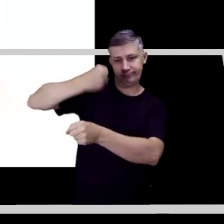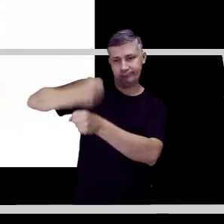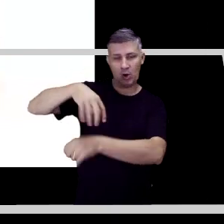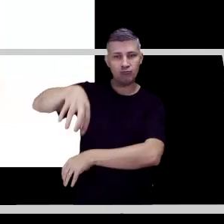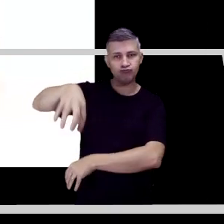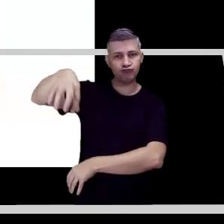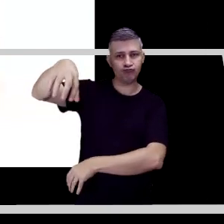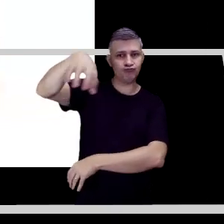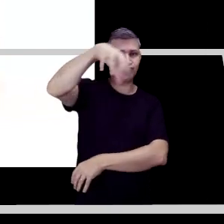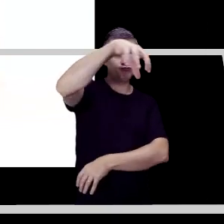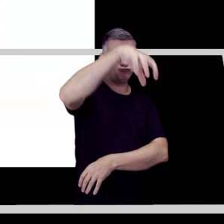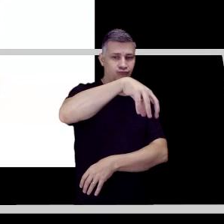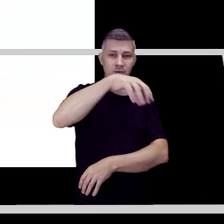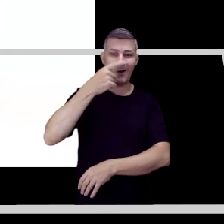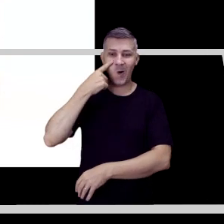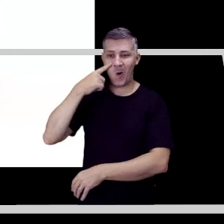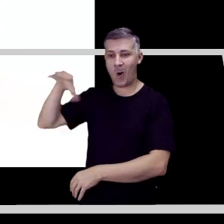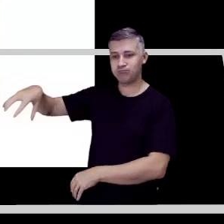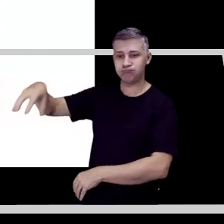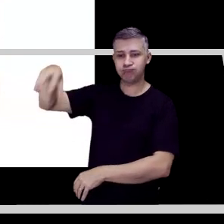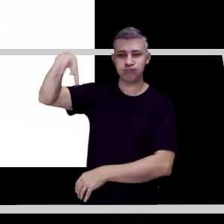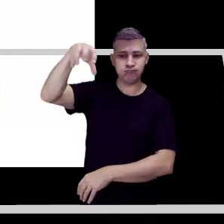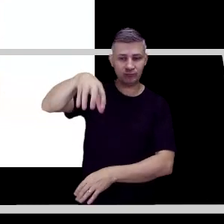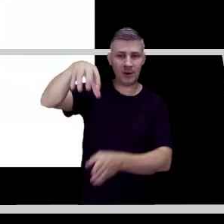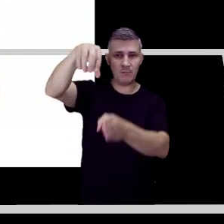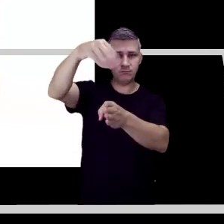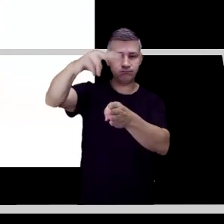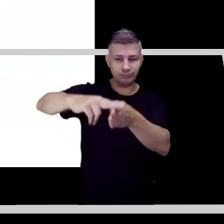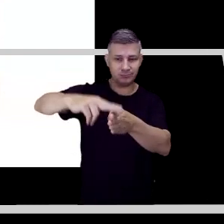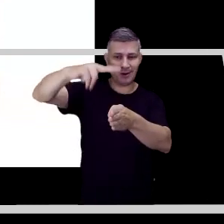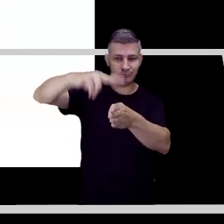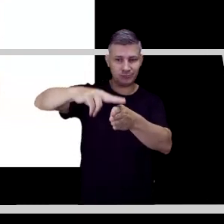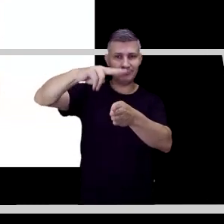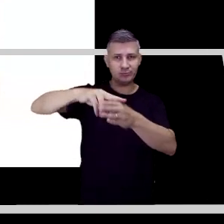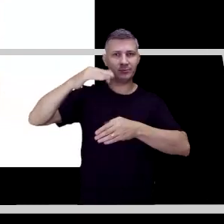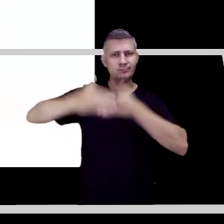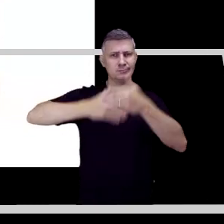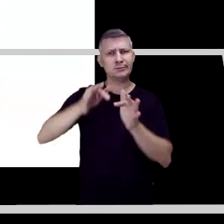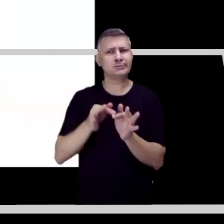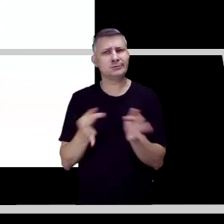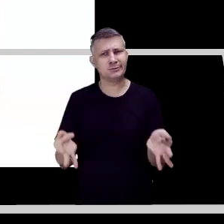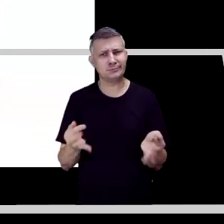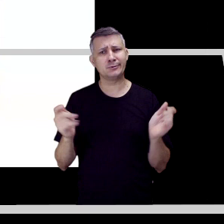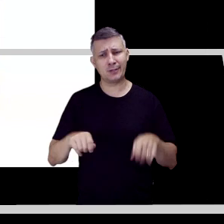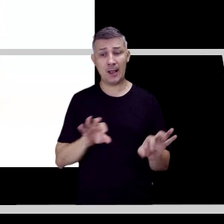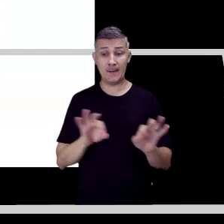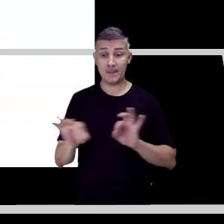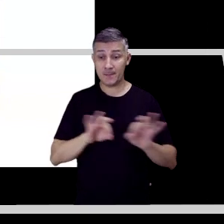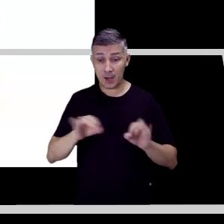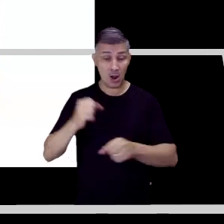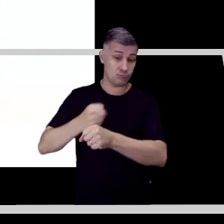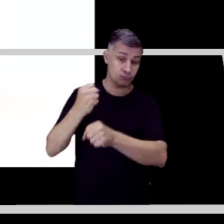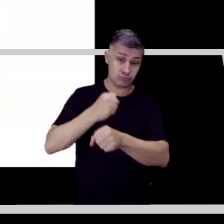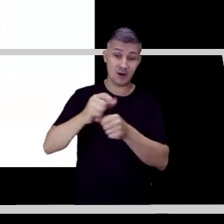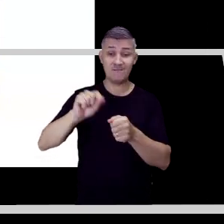aqui vocês já estão vendo as lajes sendo colocadas, né? Então é um processo também, como eu falei, muito simples, né? É